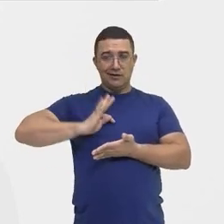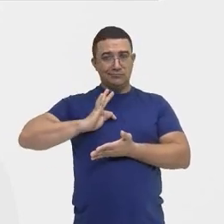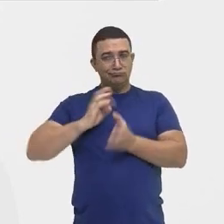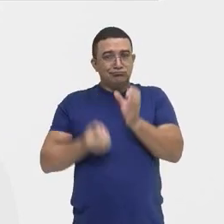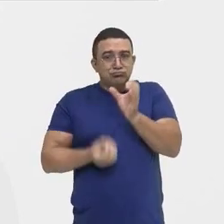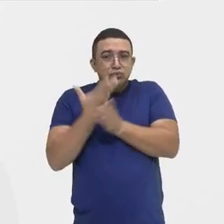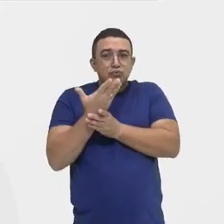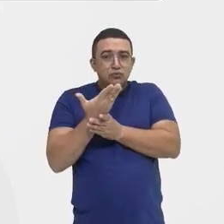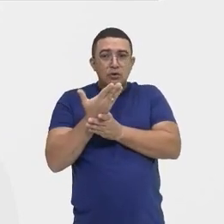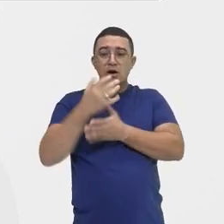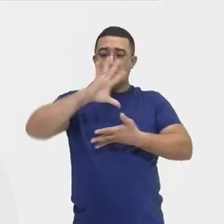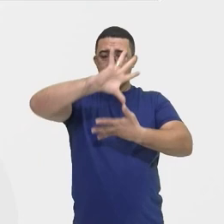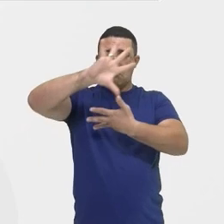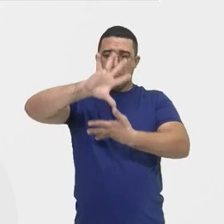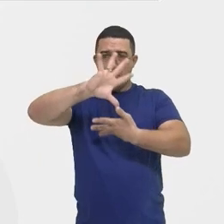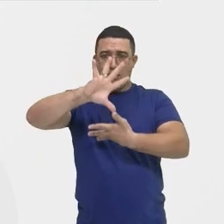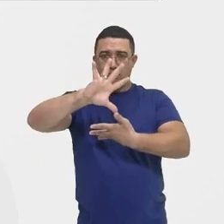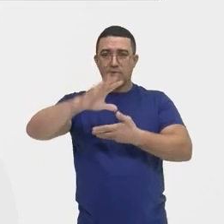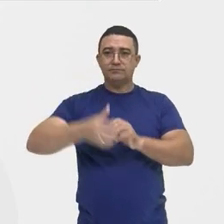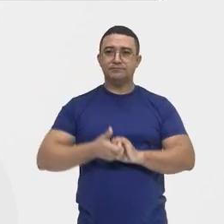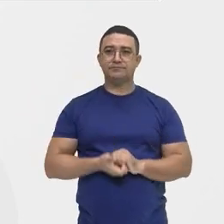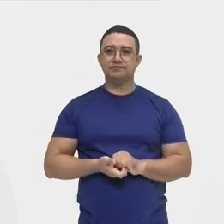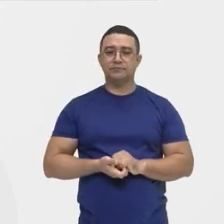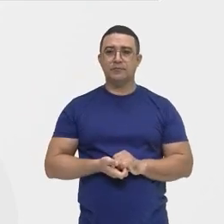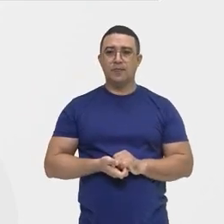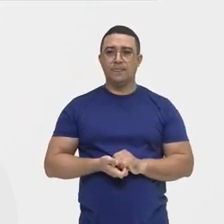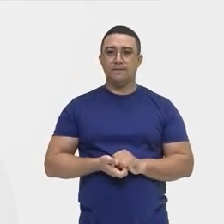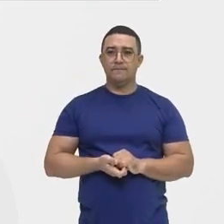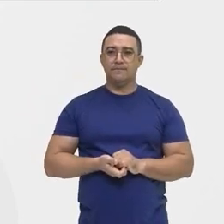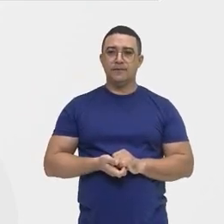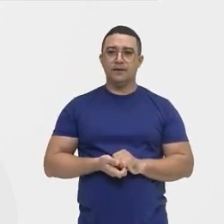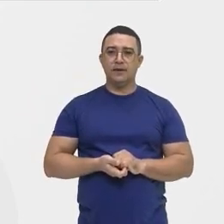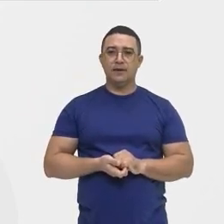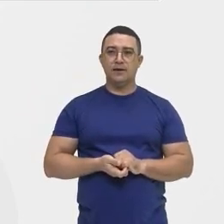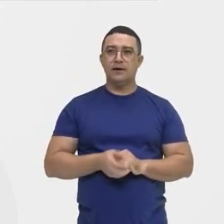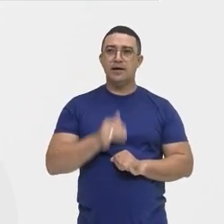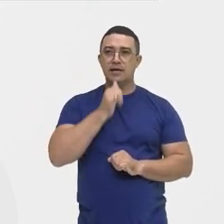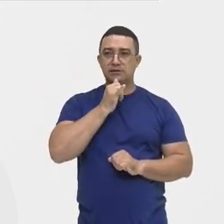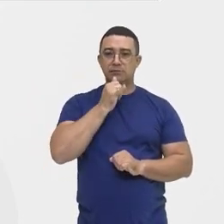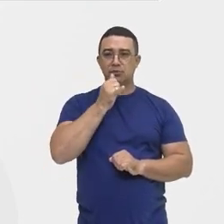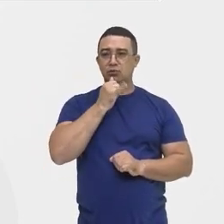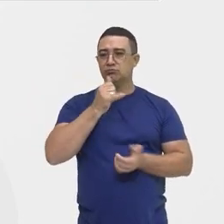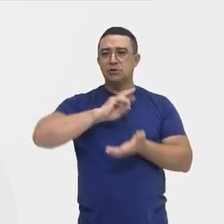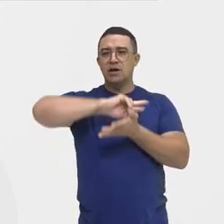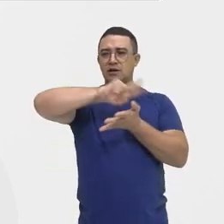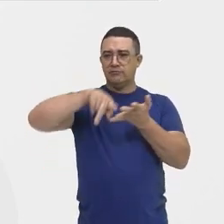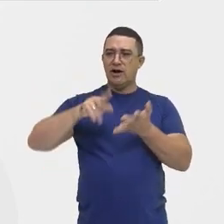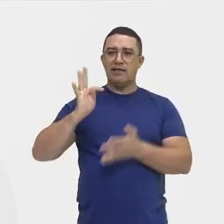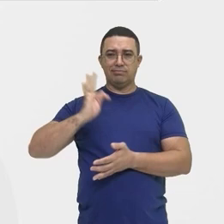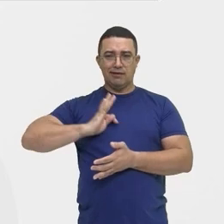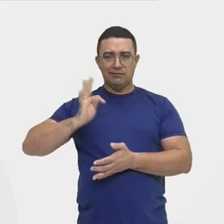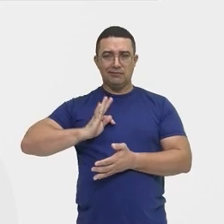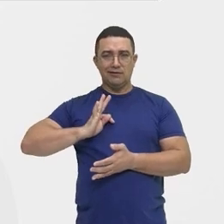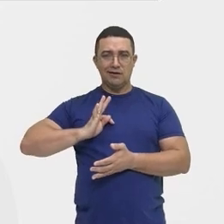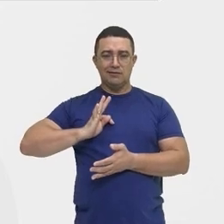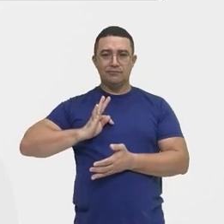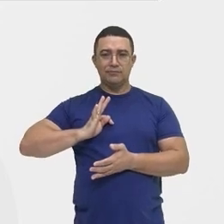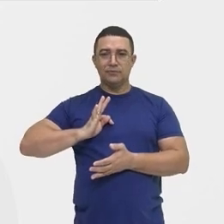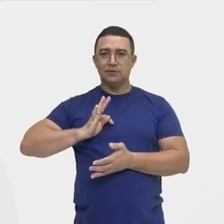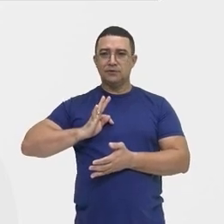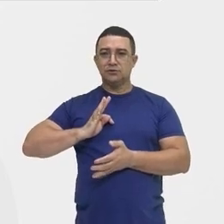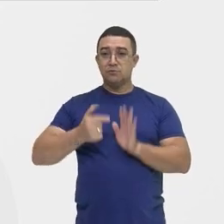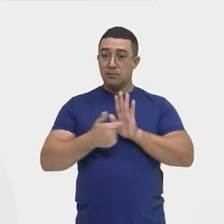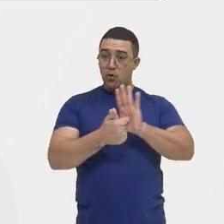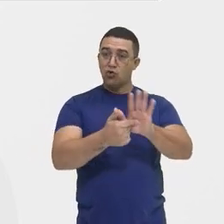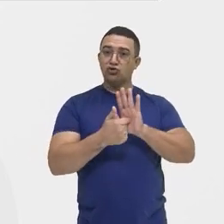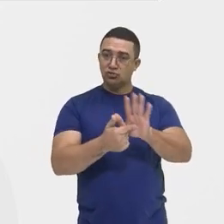dessas projeções. Então, nós temos aí, a partir de várias técnicas que são das projeções, que a gente vai conhecer mais